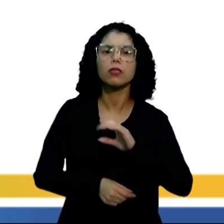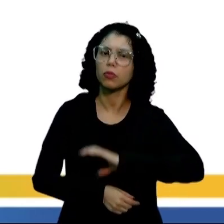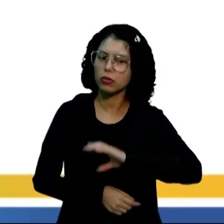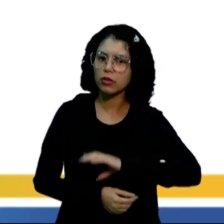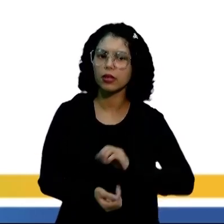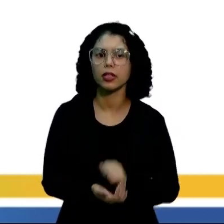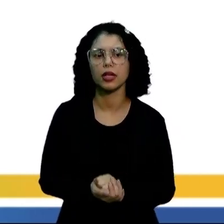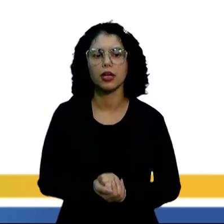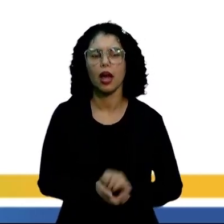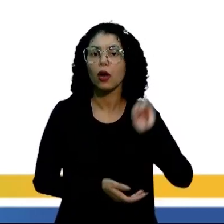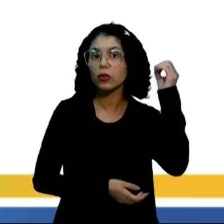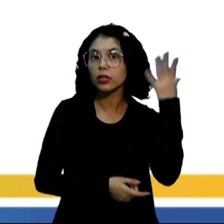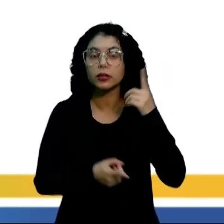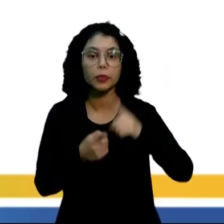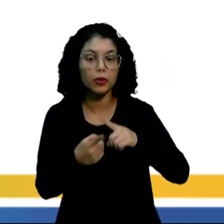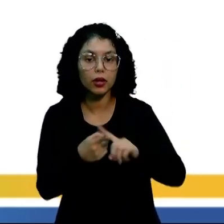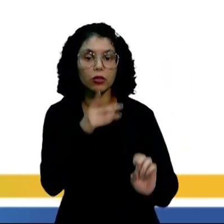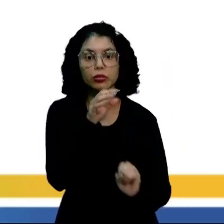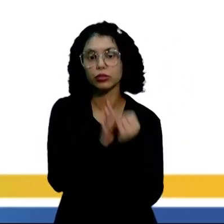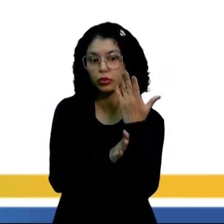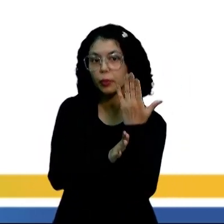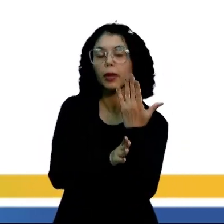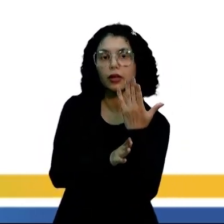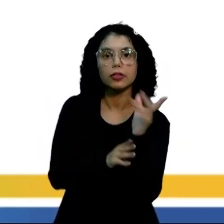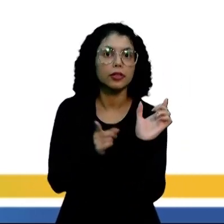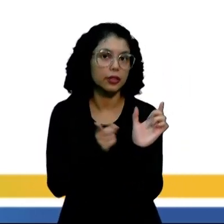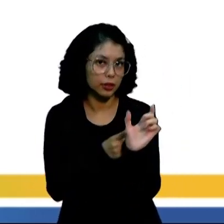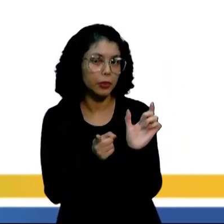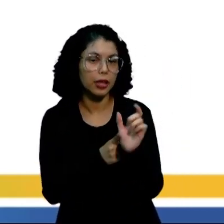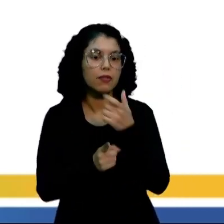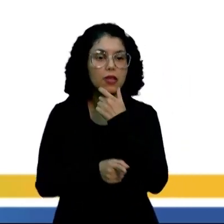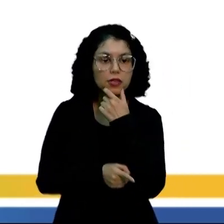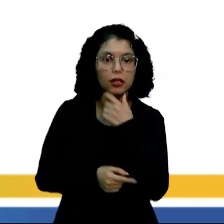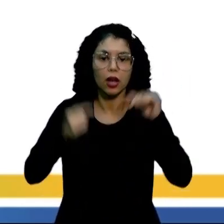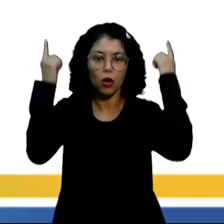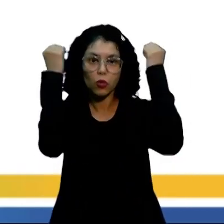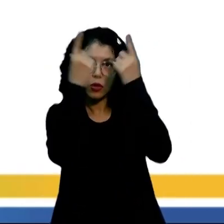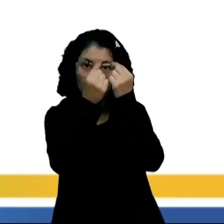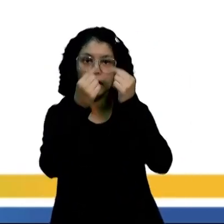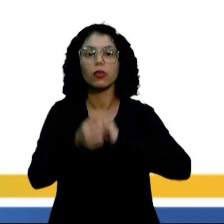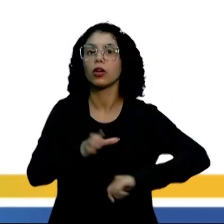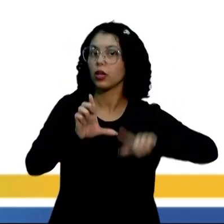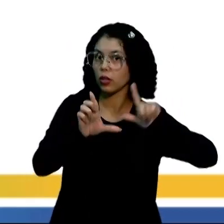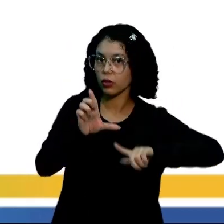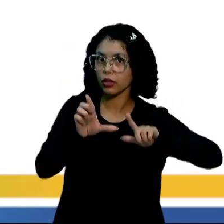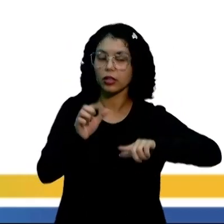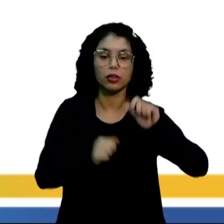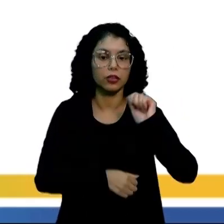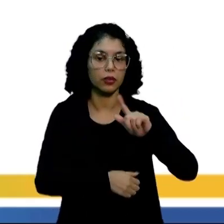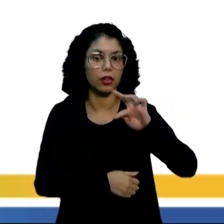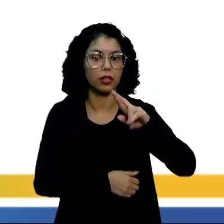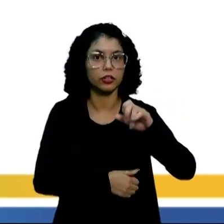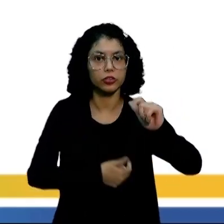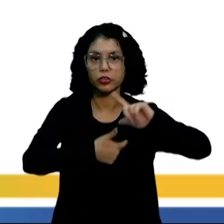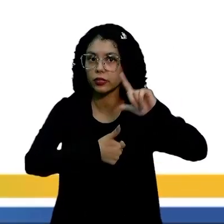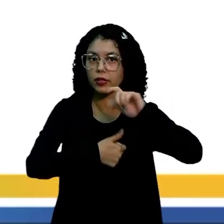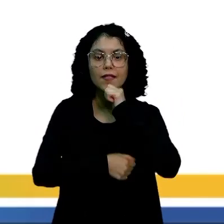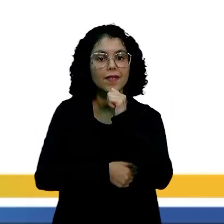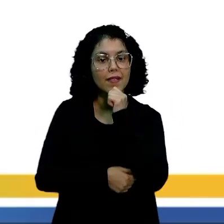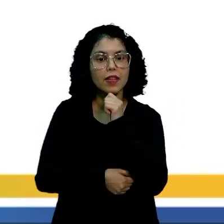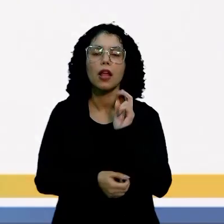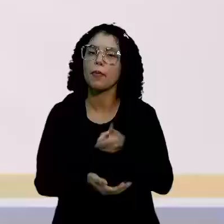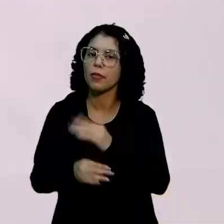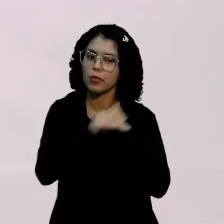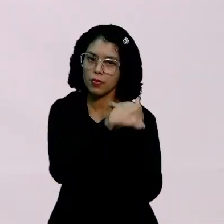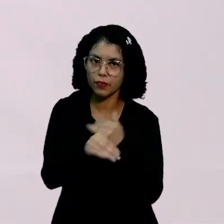ocorre principalmente devido à origem das palavras inglesas, o grego e o latim, que é a mesma origem das palavras em